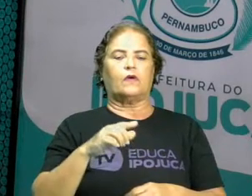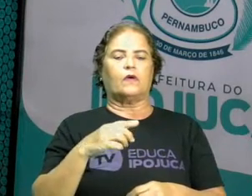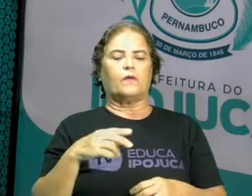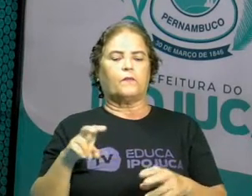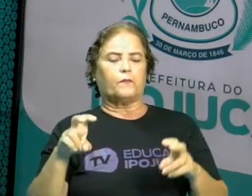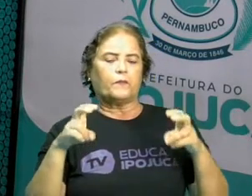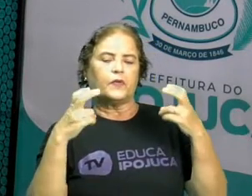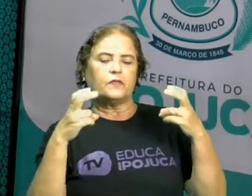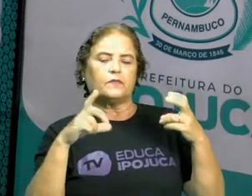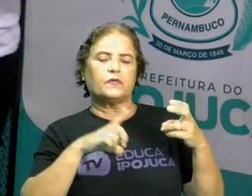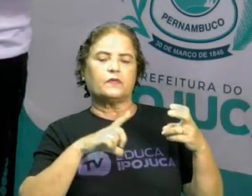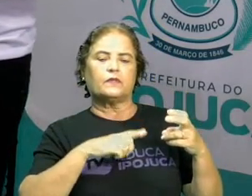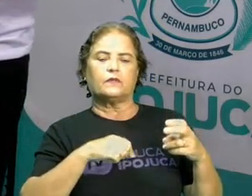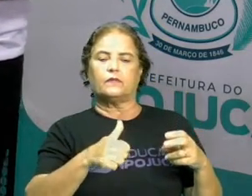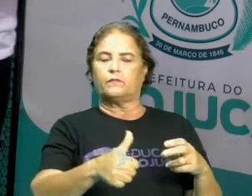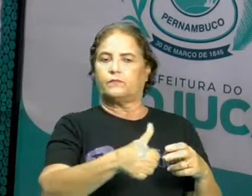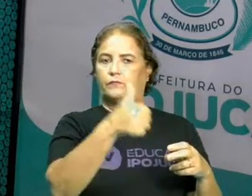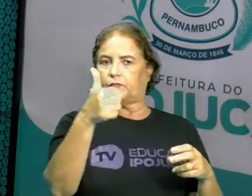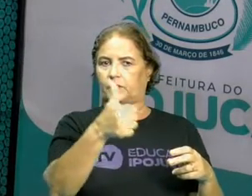primeira ordem,